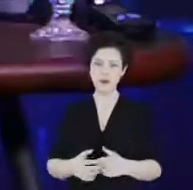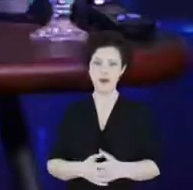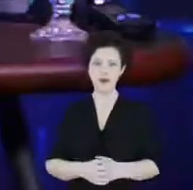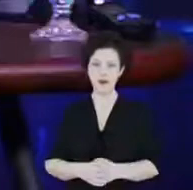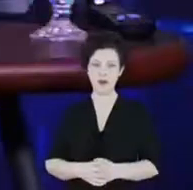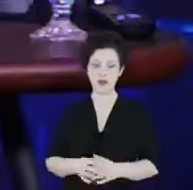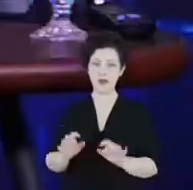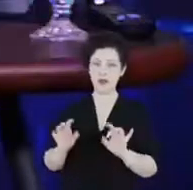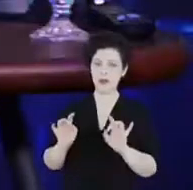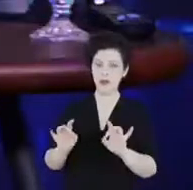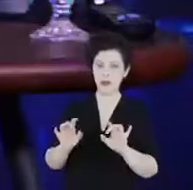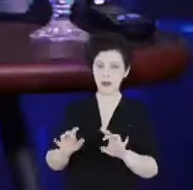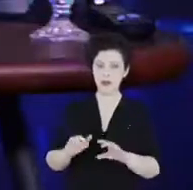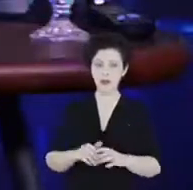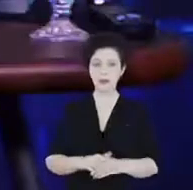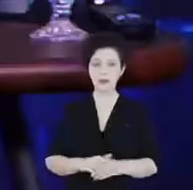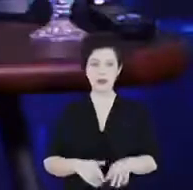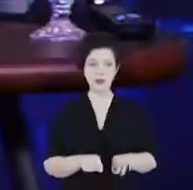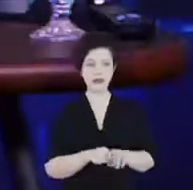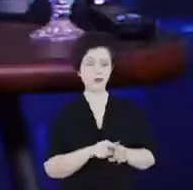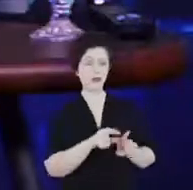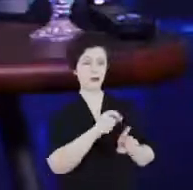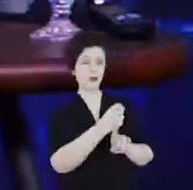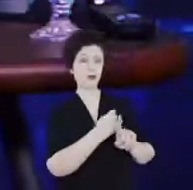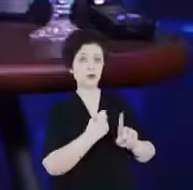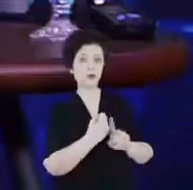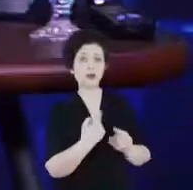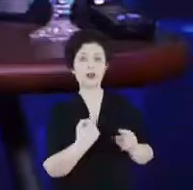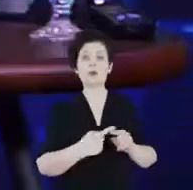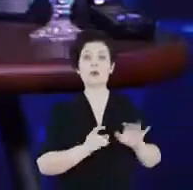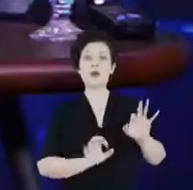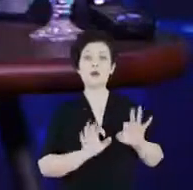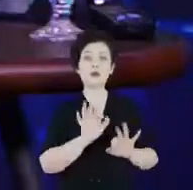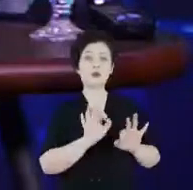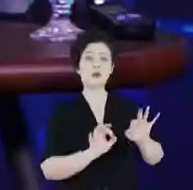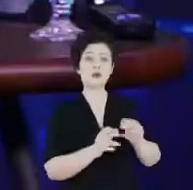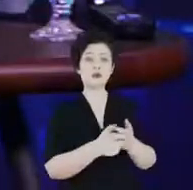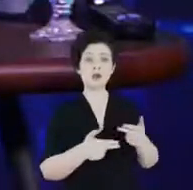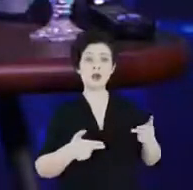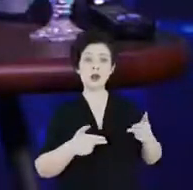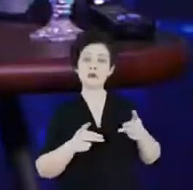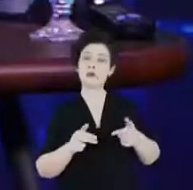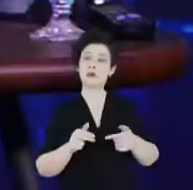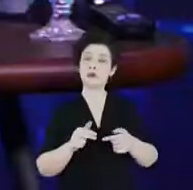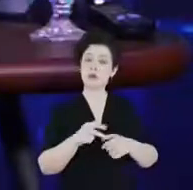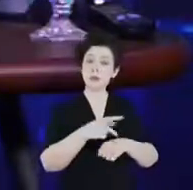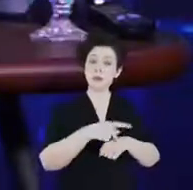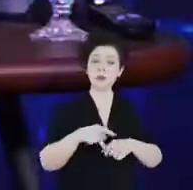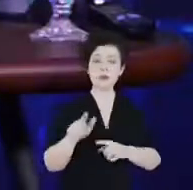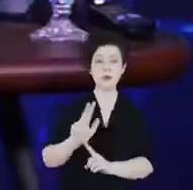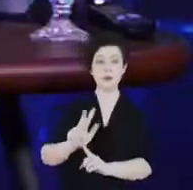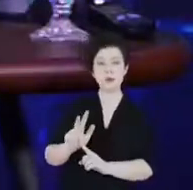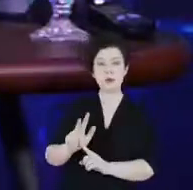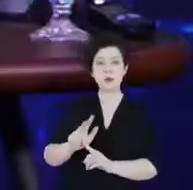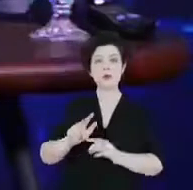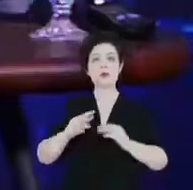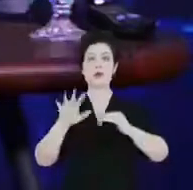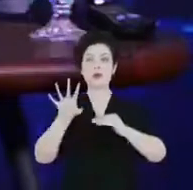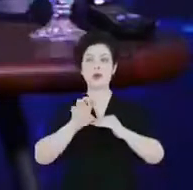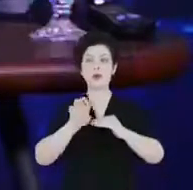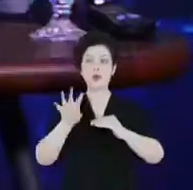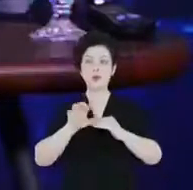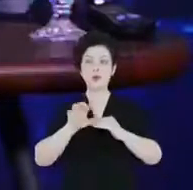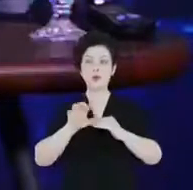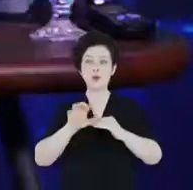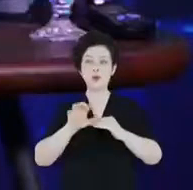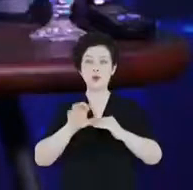técnica, econômica e também social, porque os projetos renováveis, as eólicas, as solares, elas são